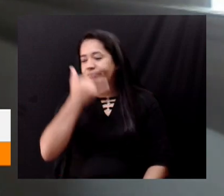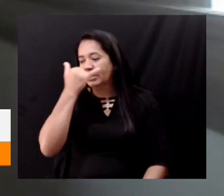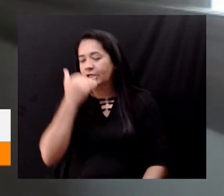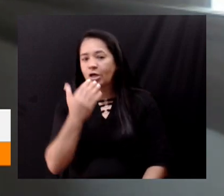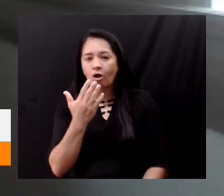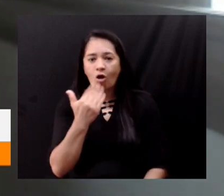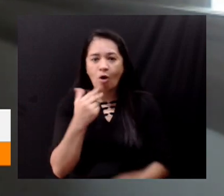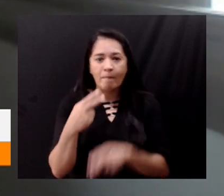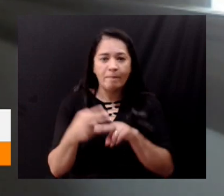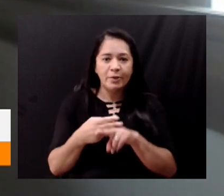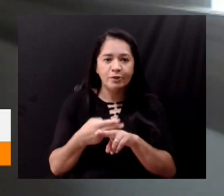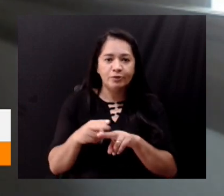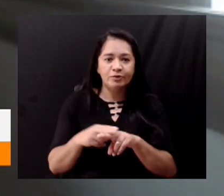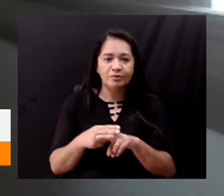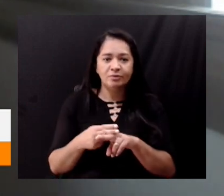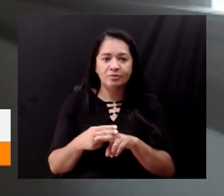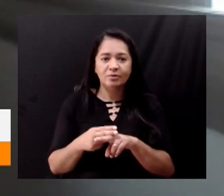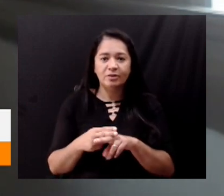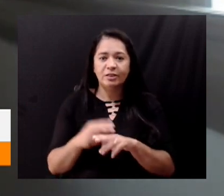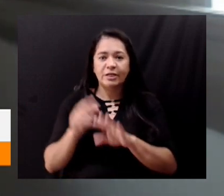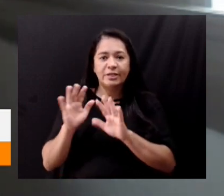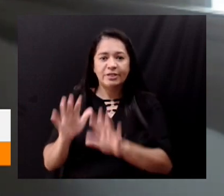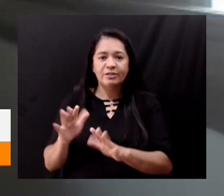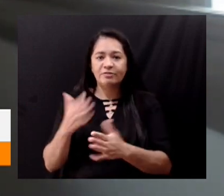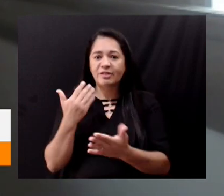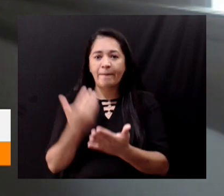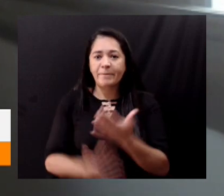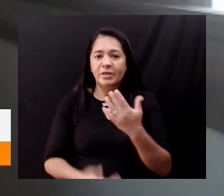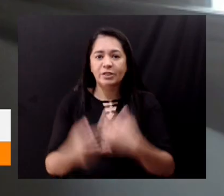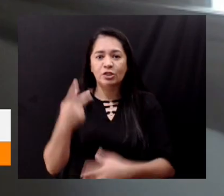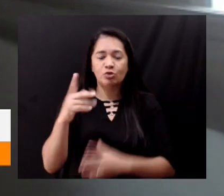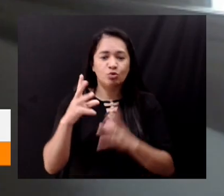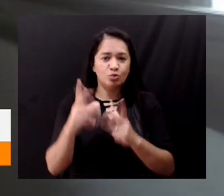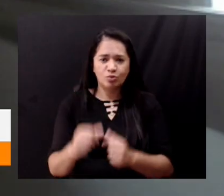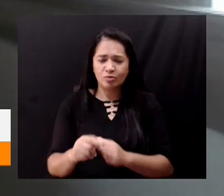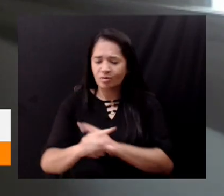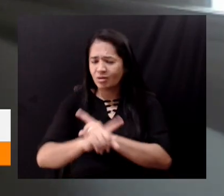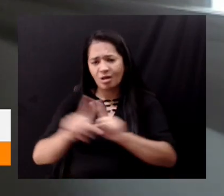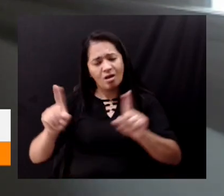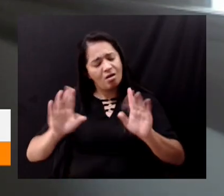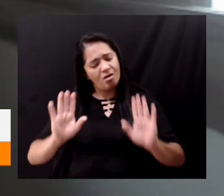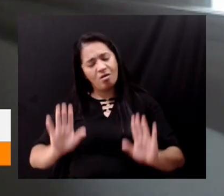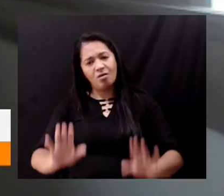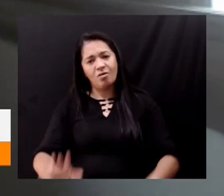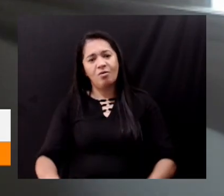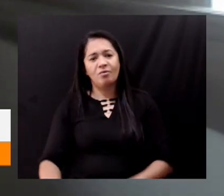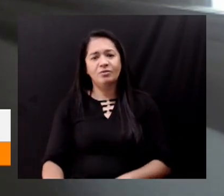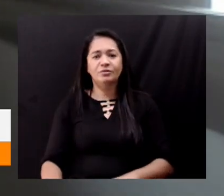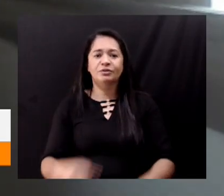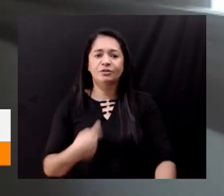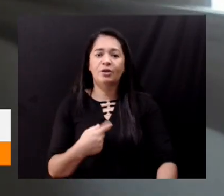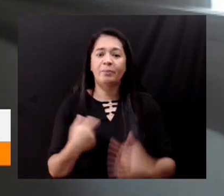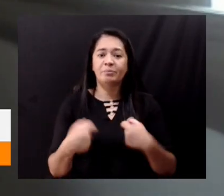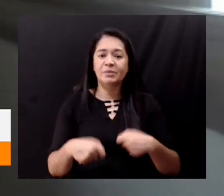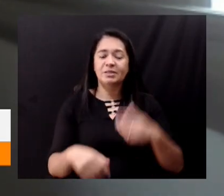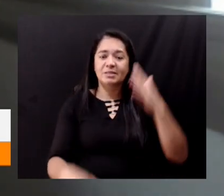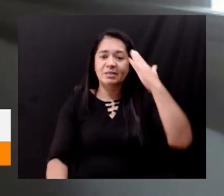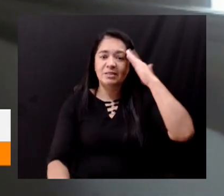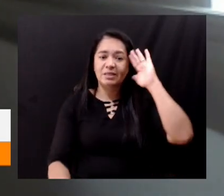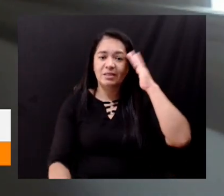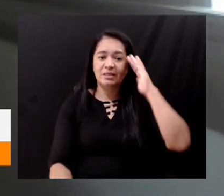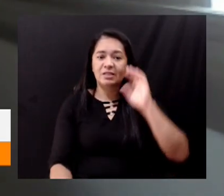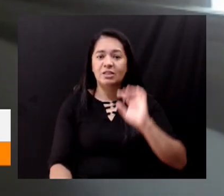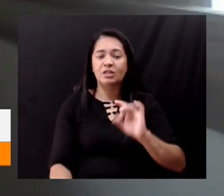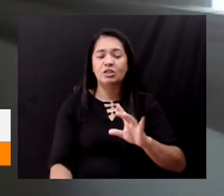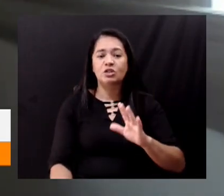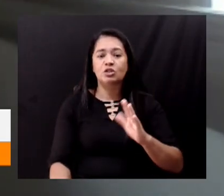não faz com que você perca toda a sua evolução durante o dia. A gente precisa entender que não é um deslize que vai fazer a